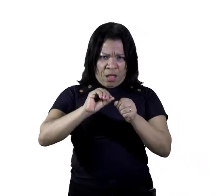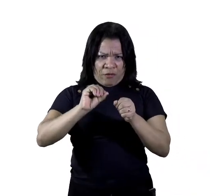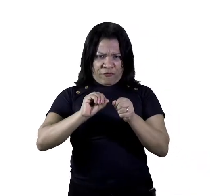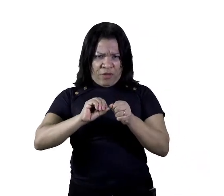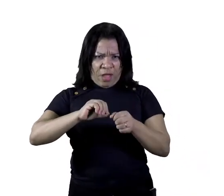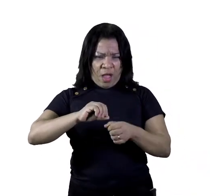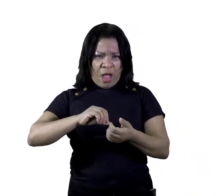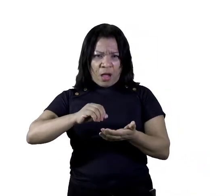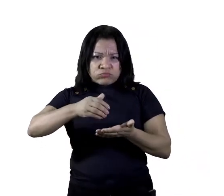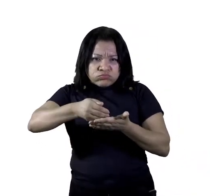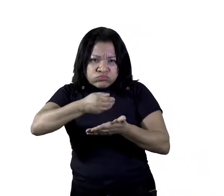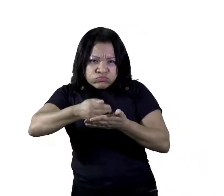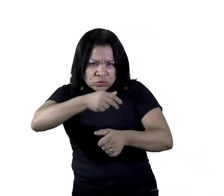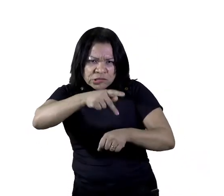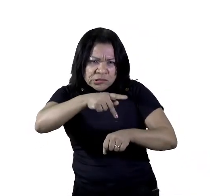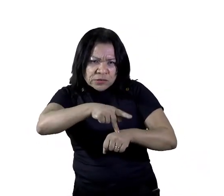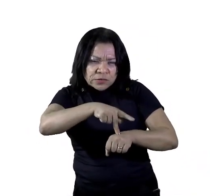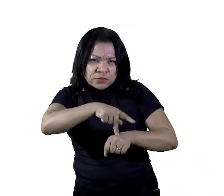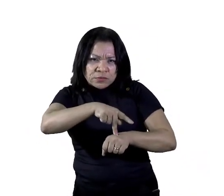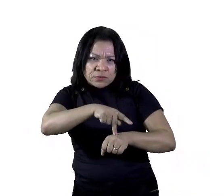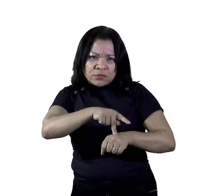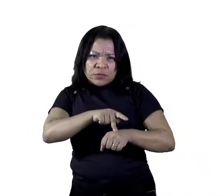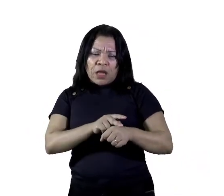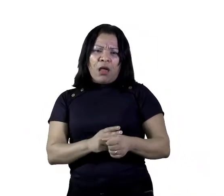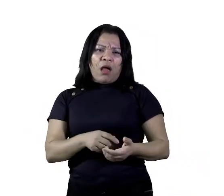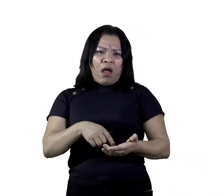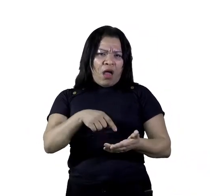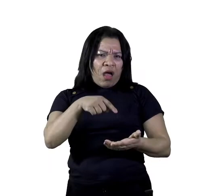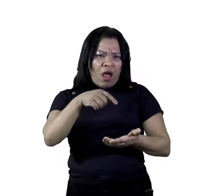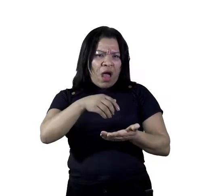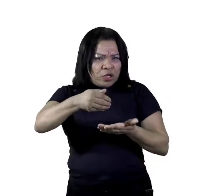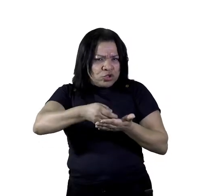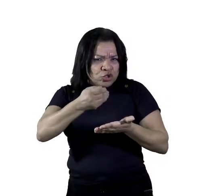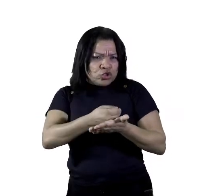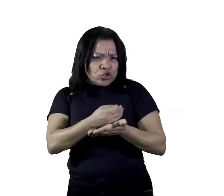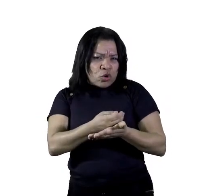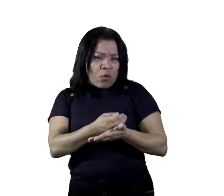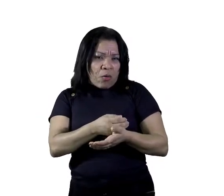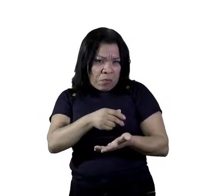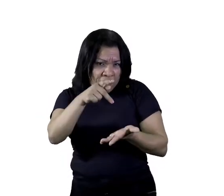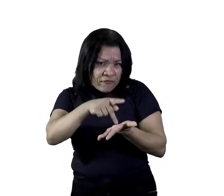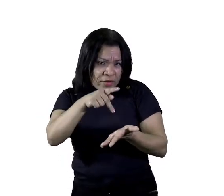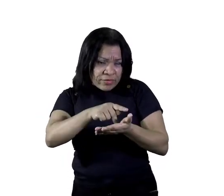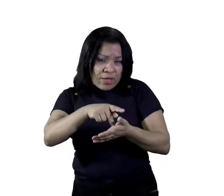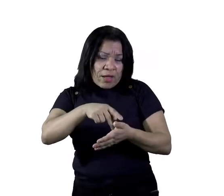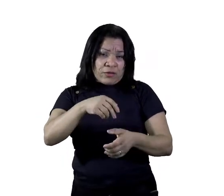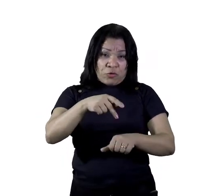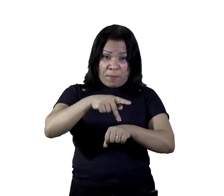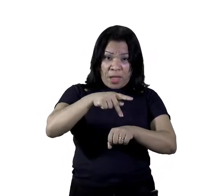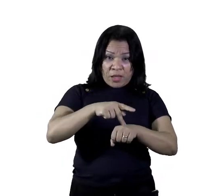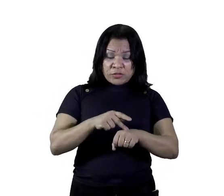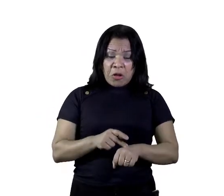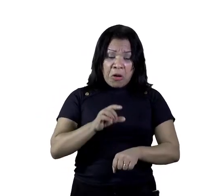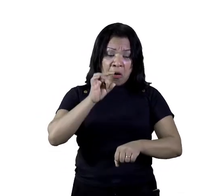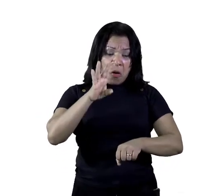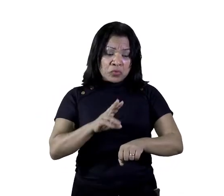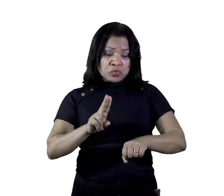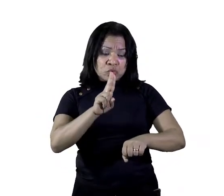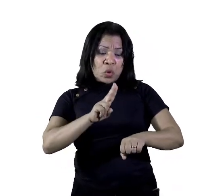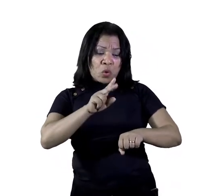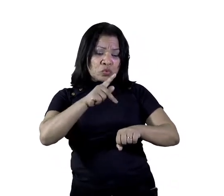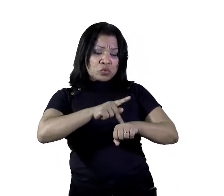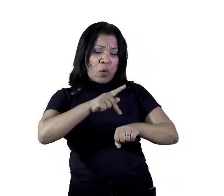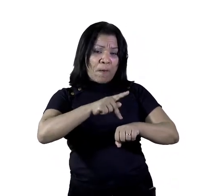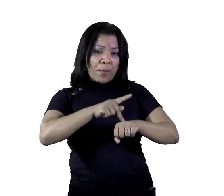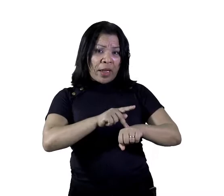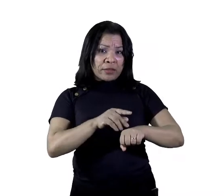pedra? A sopa que ele fez realmente era de pedra? Ou ele utilizou essas pedras como artifícios para